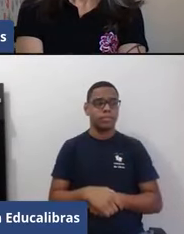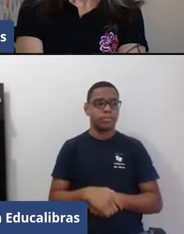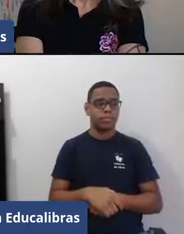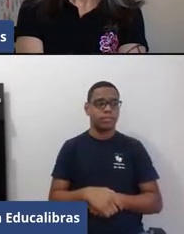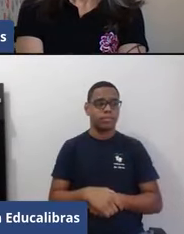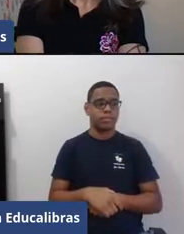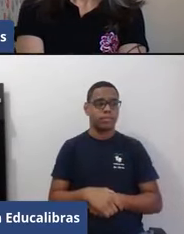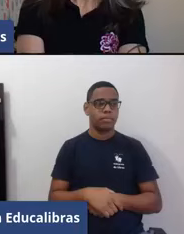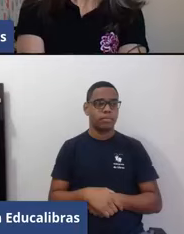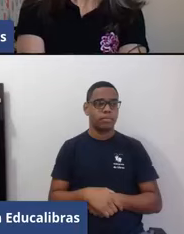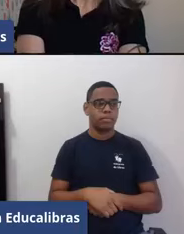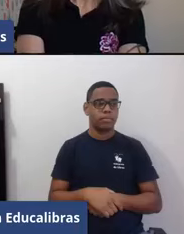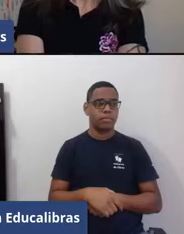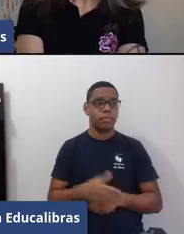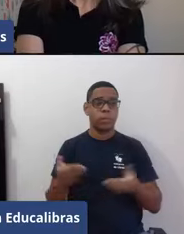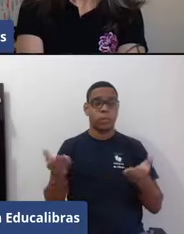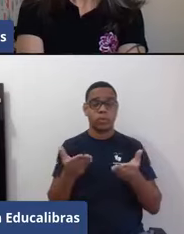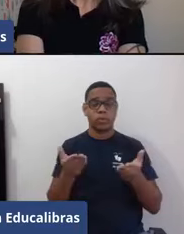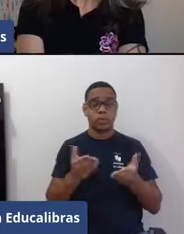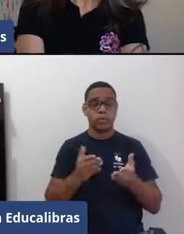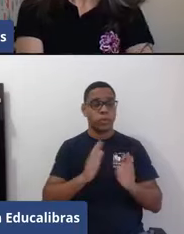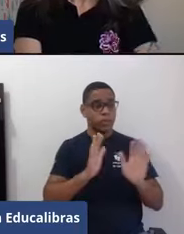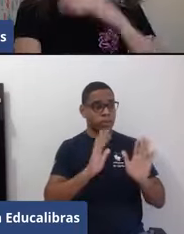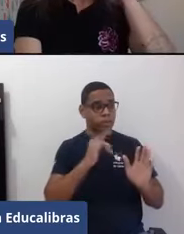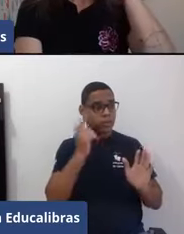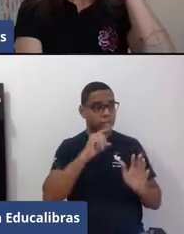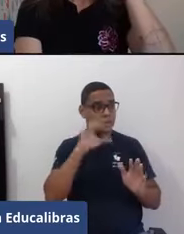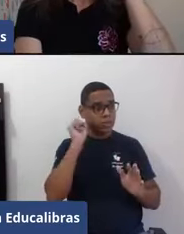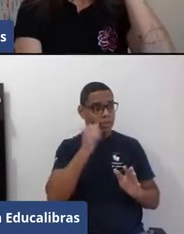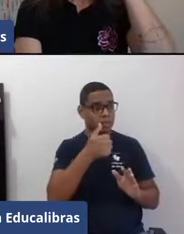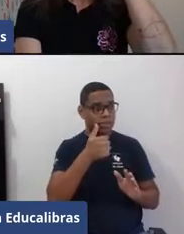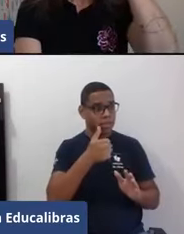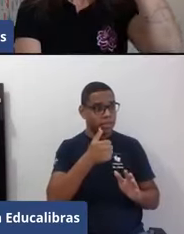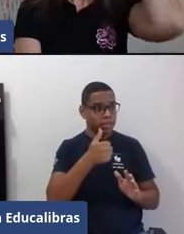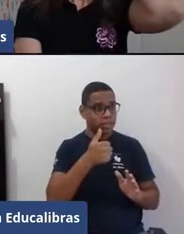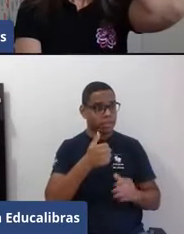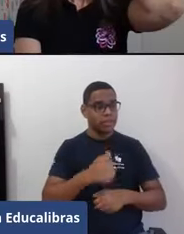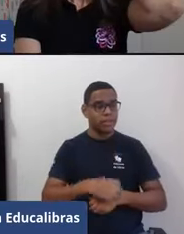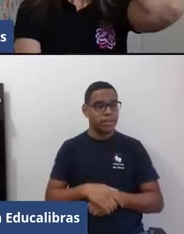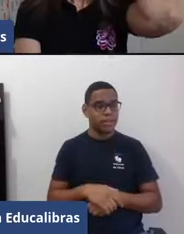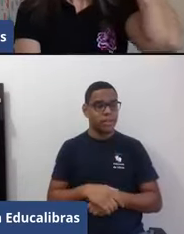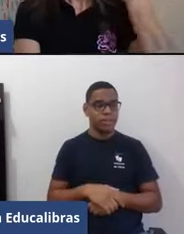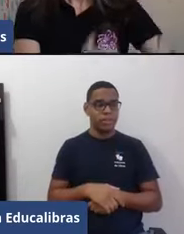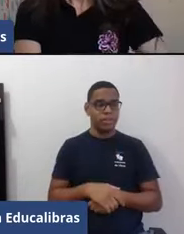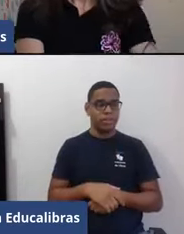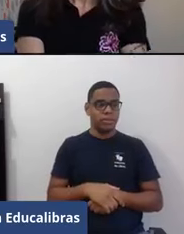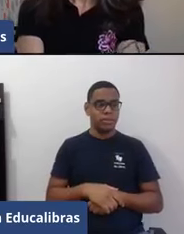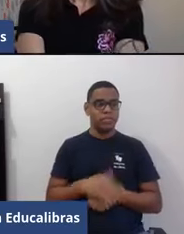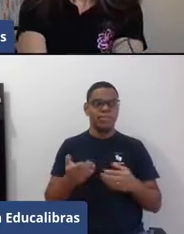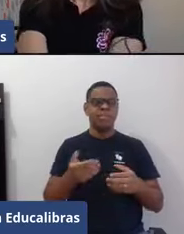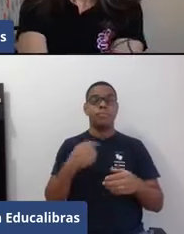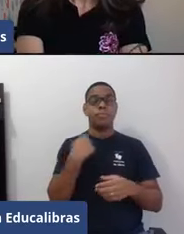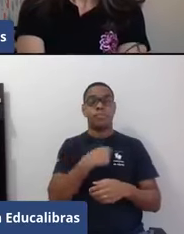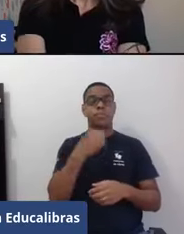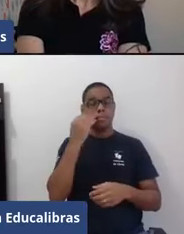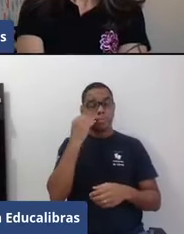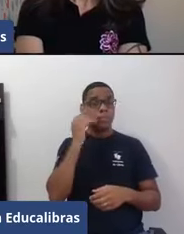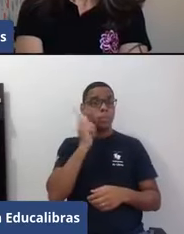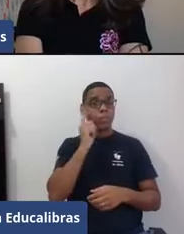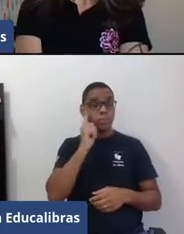Então a gente Alô? está fazendo... Oi, estamos te ouvindo agora. Então nós estamos fazendo agora esses lives todo